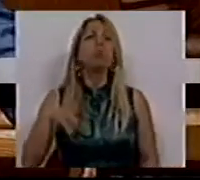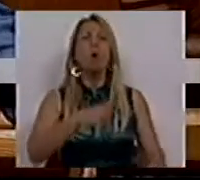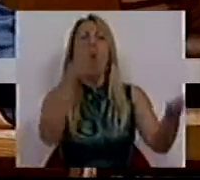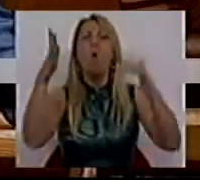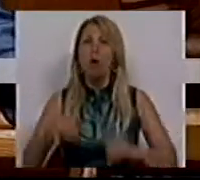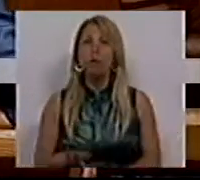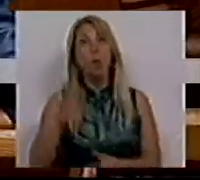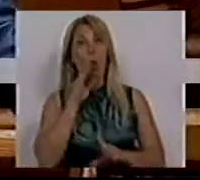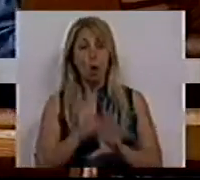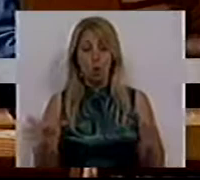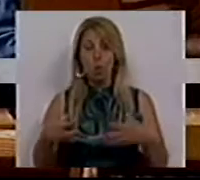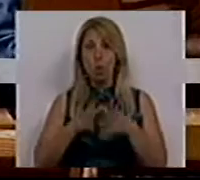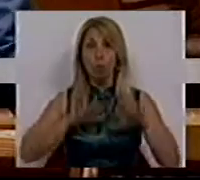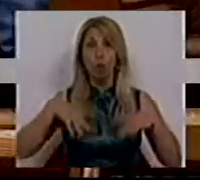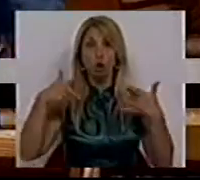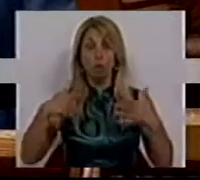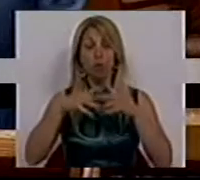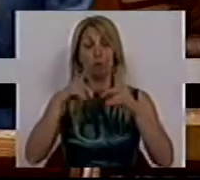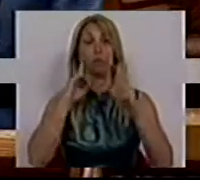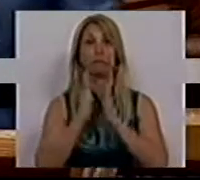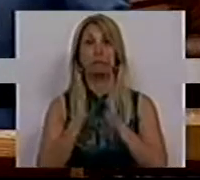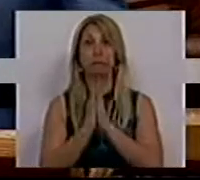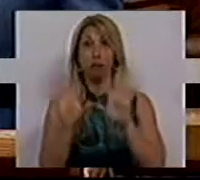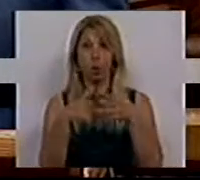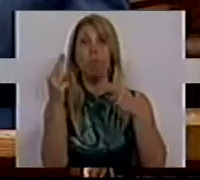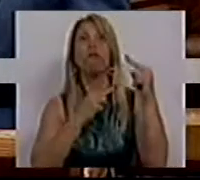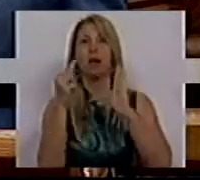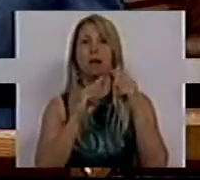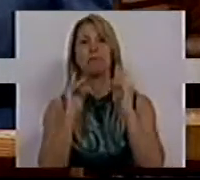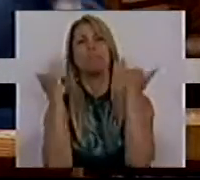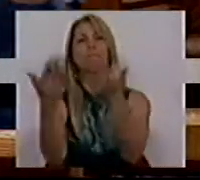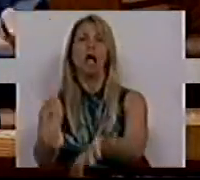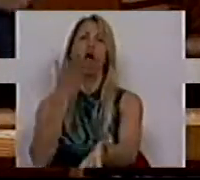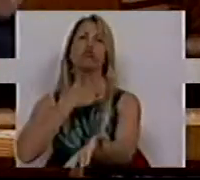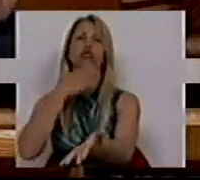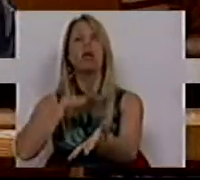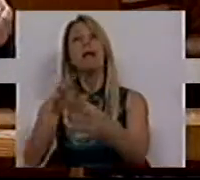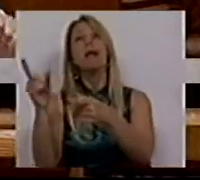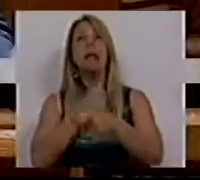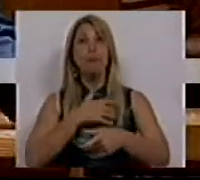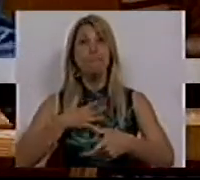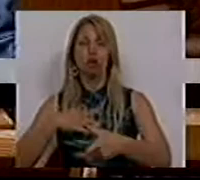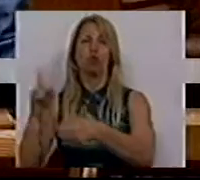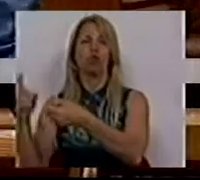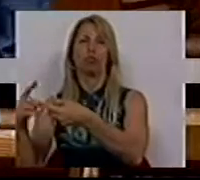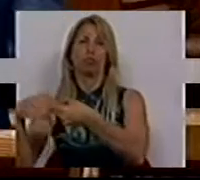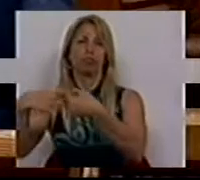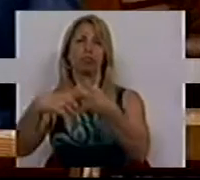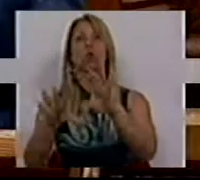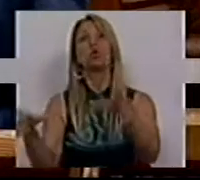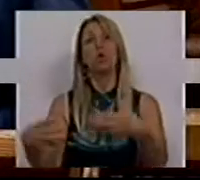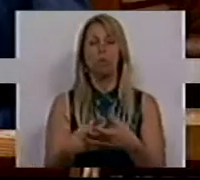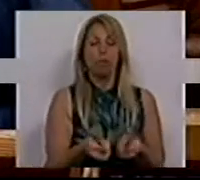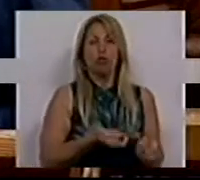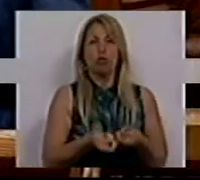Santo Financial Group pedia emprestado, dava emprestado às empresas do grupo, geria o Banco Espírito Santo em função